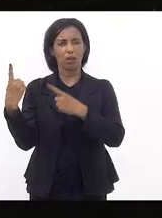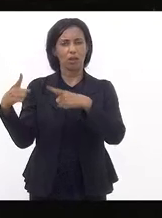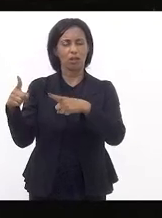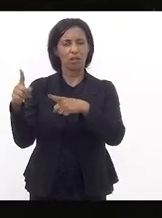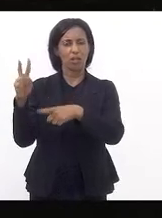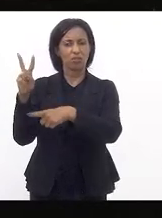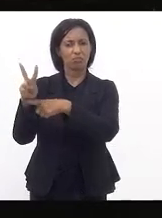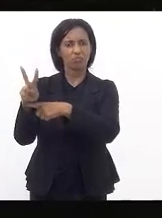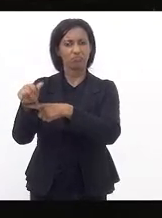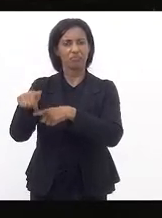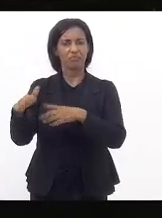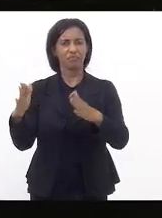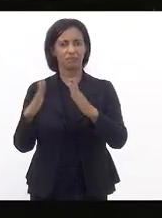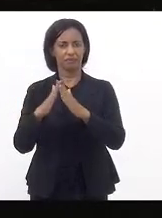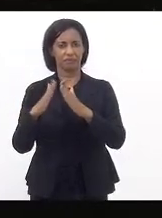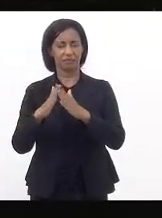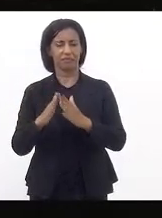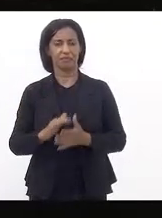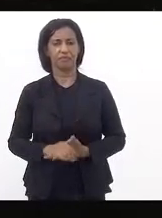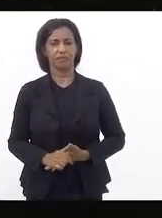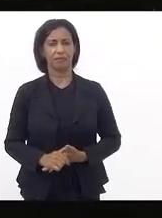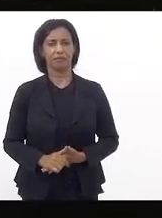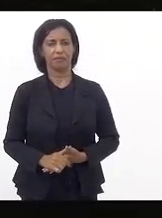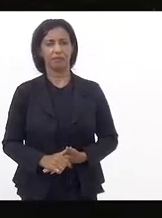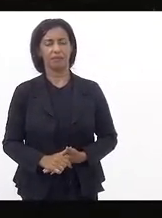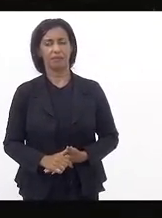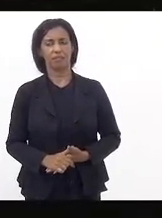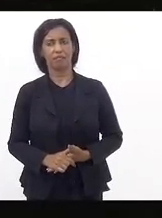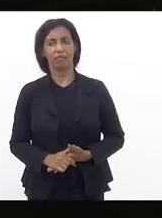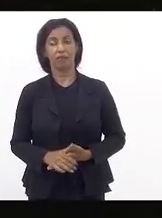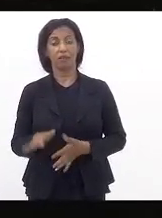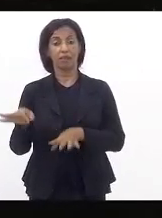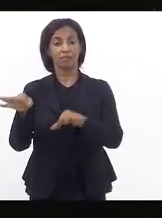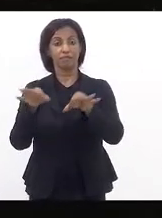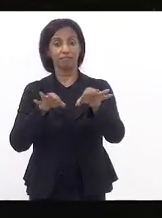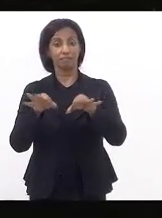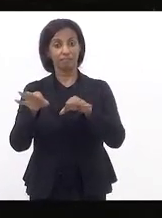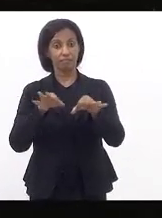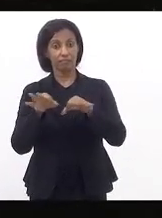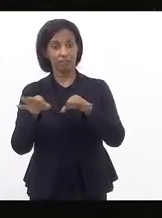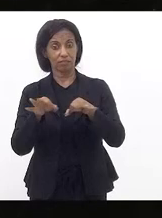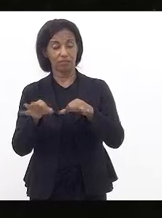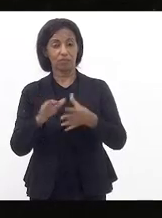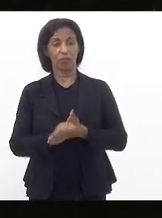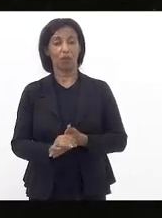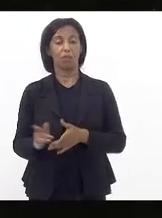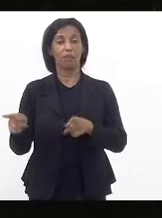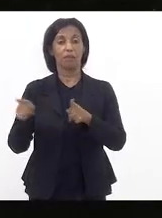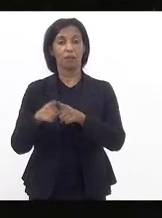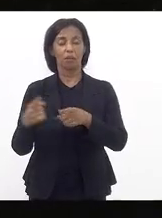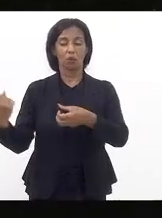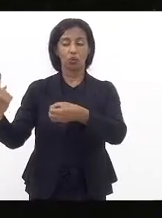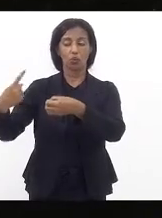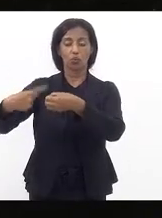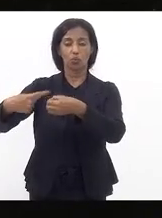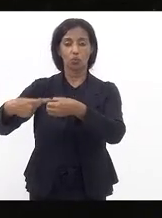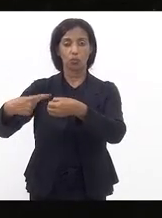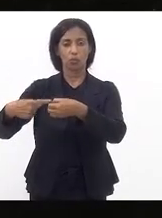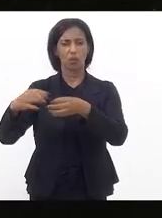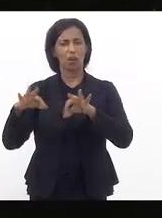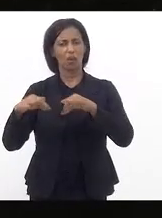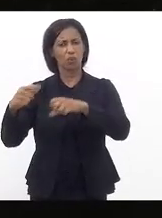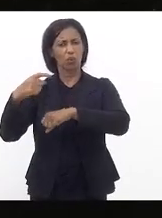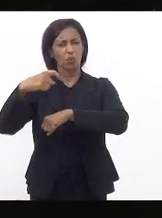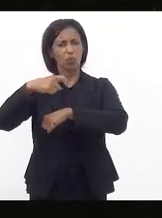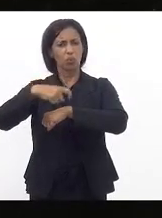defendem aqui nessa casa Olá Kitty forma velada os municípios a